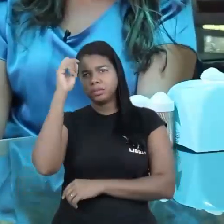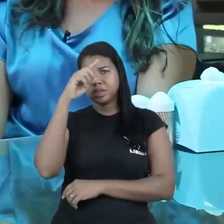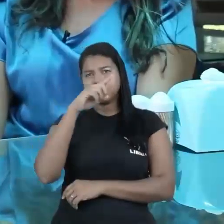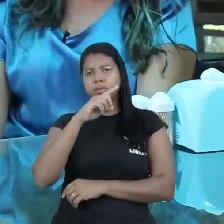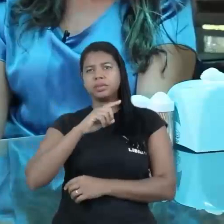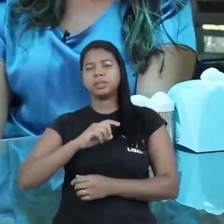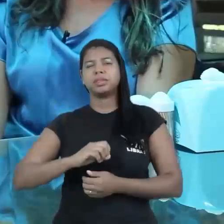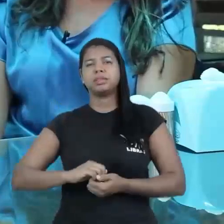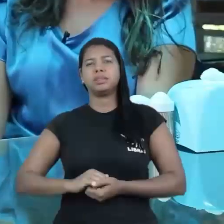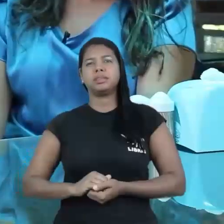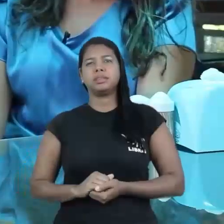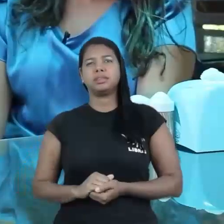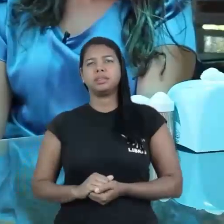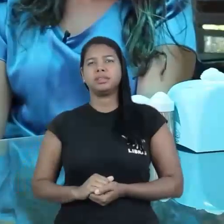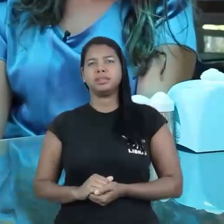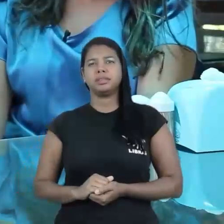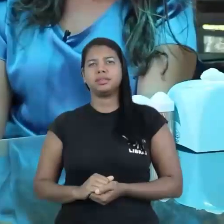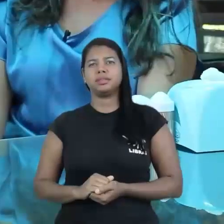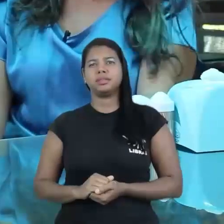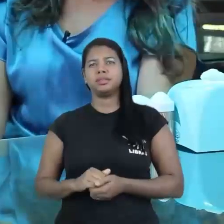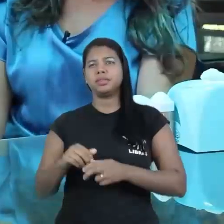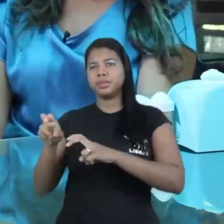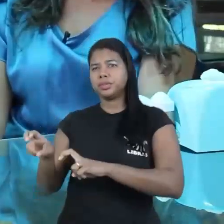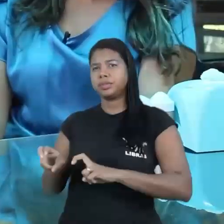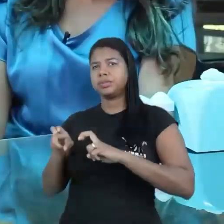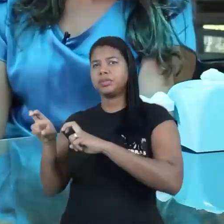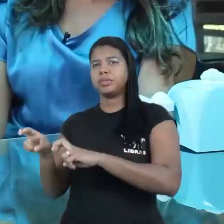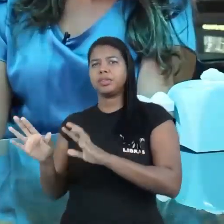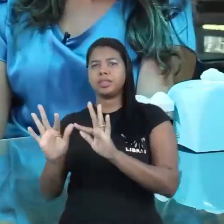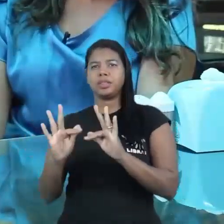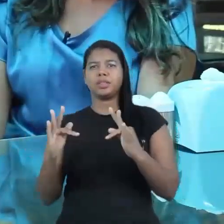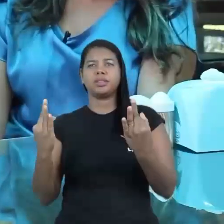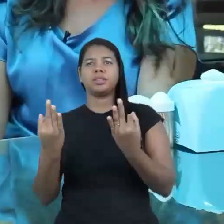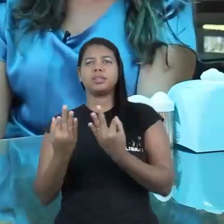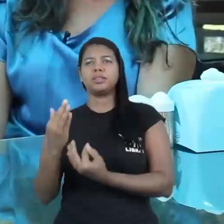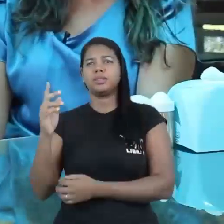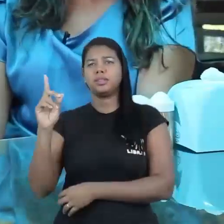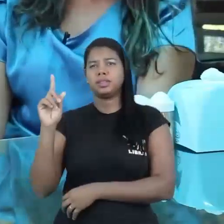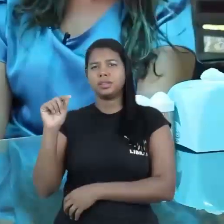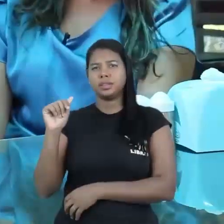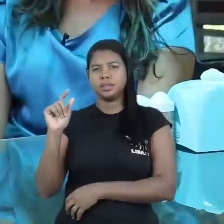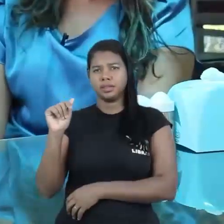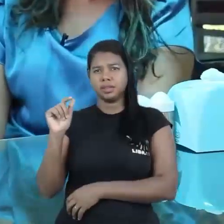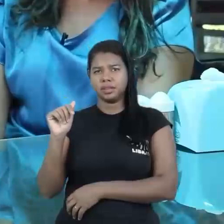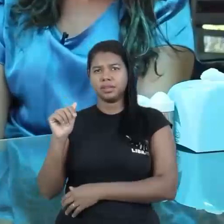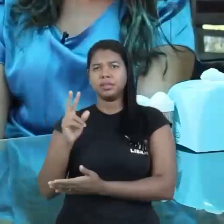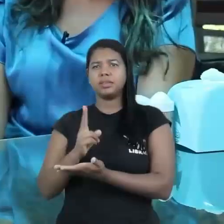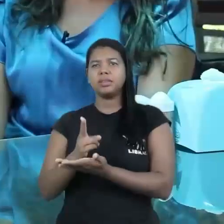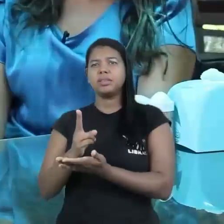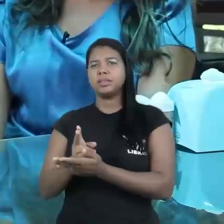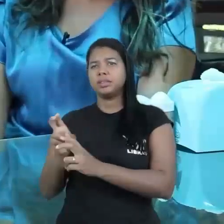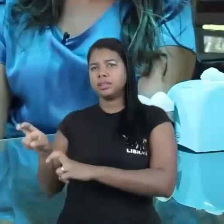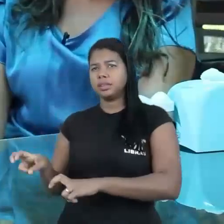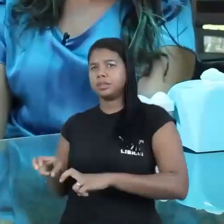apertado. Venho de família de agricultores, a renda principal da minha família sempre foi a agricultura.